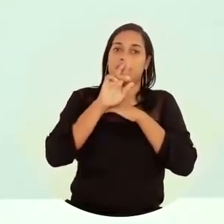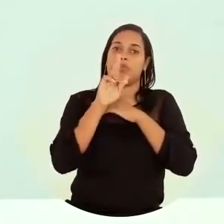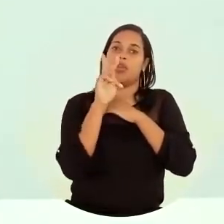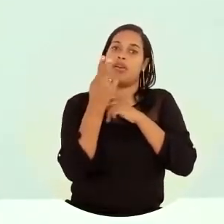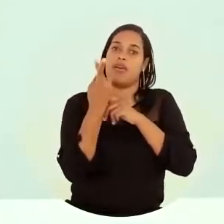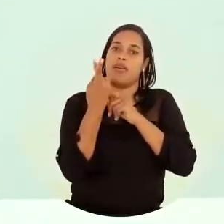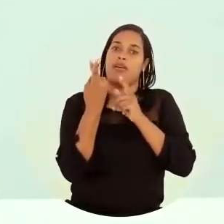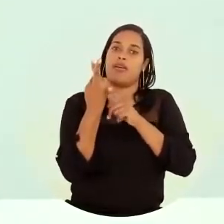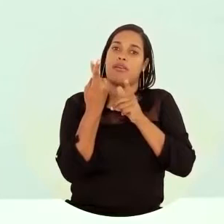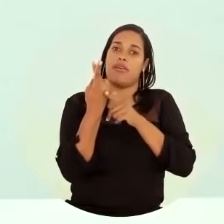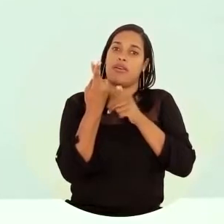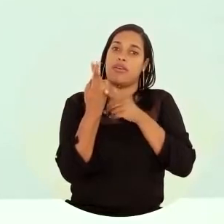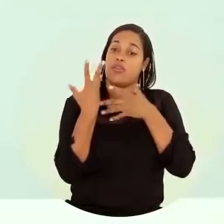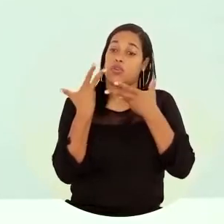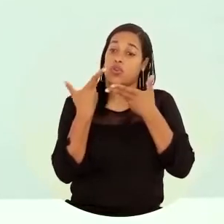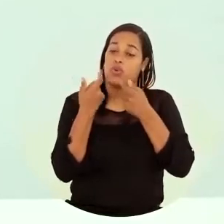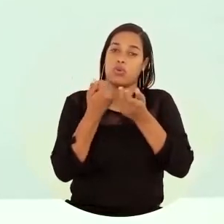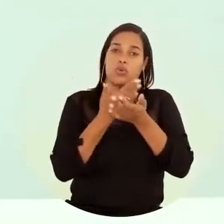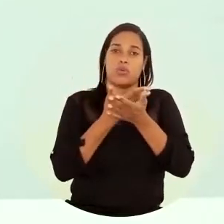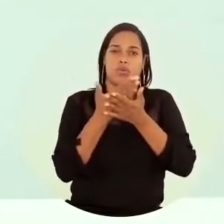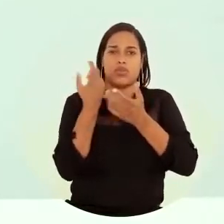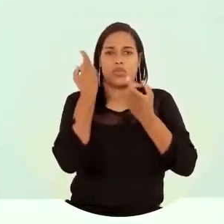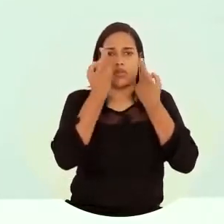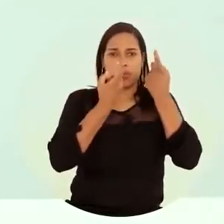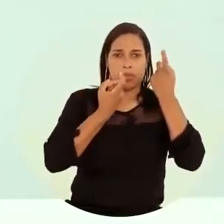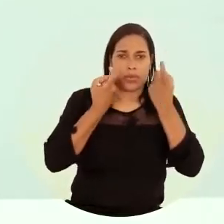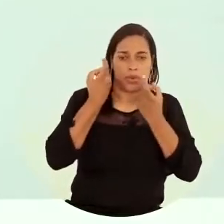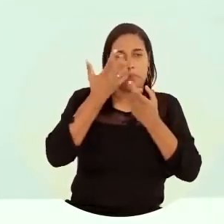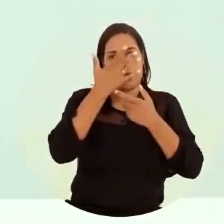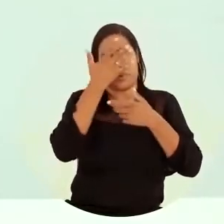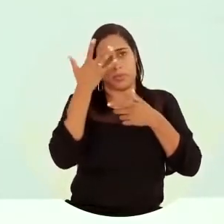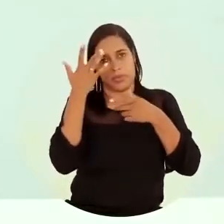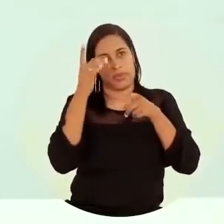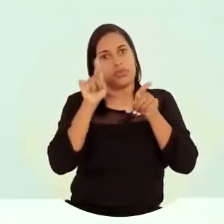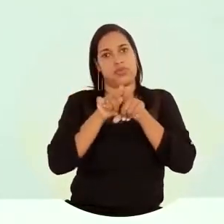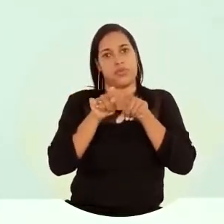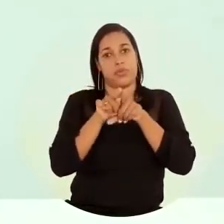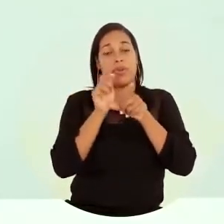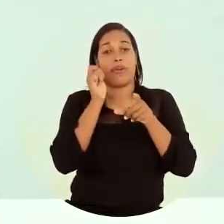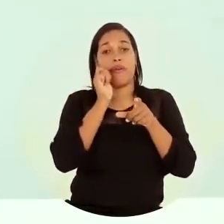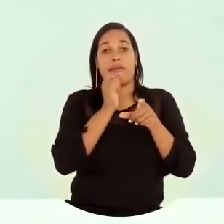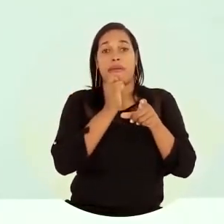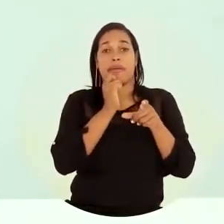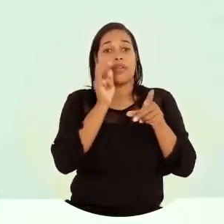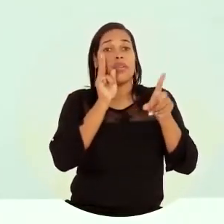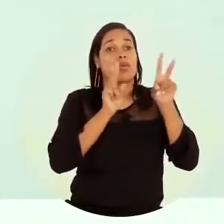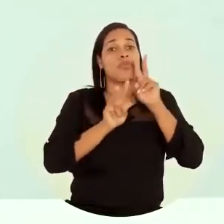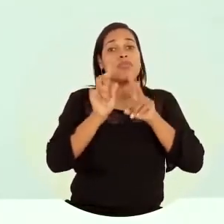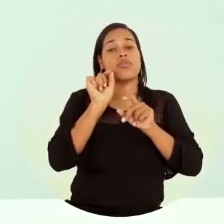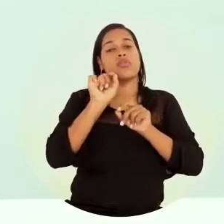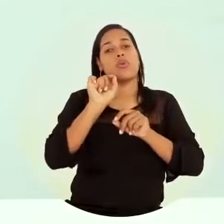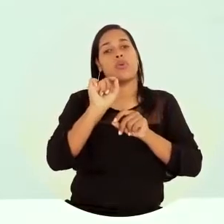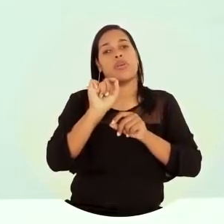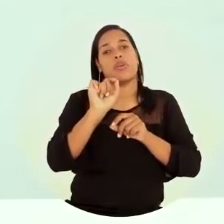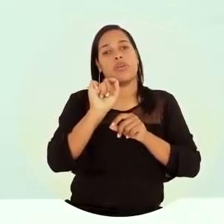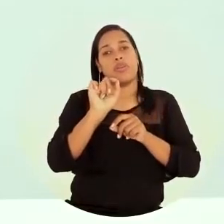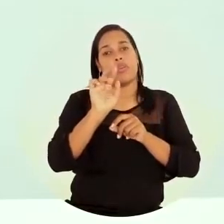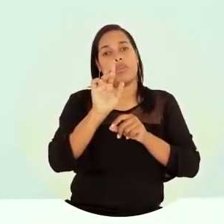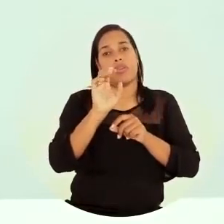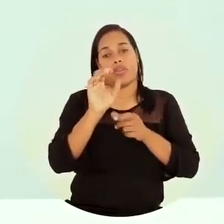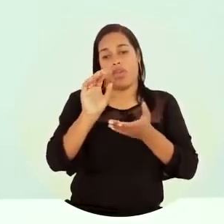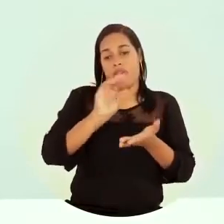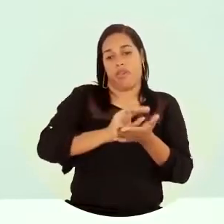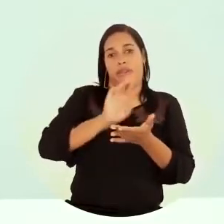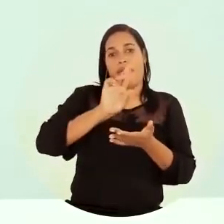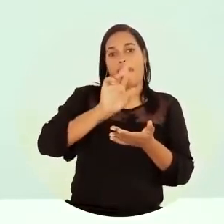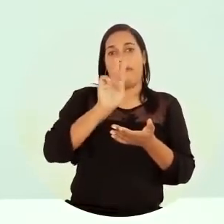o nome do setor recursos humanos. Com o passar dos anos, com o passar das décadas, as empresas foram observando que as